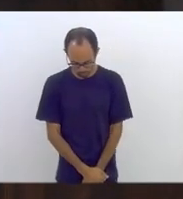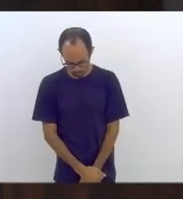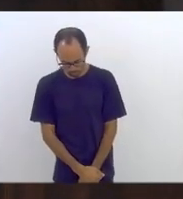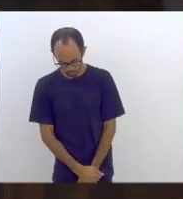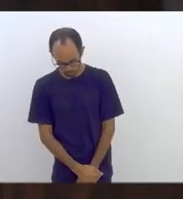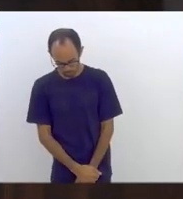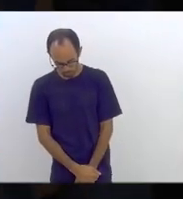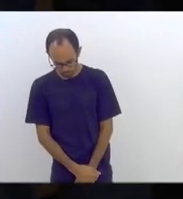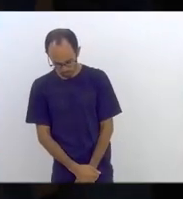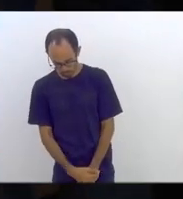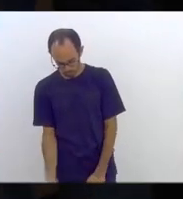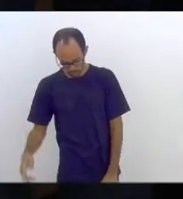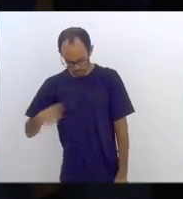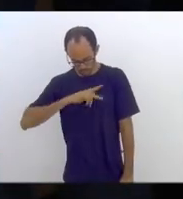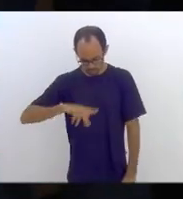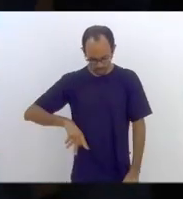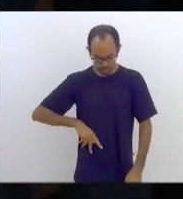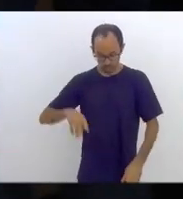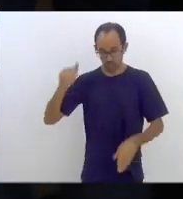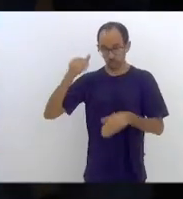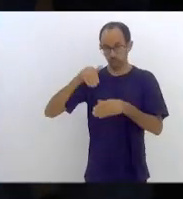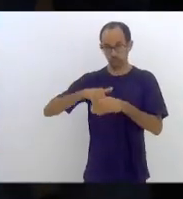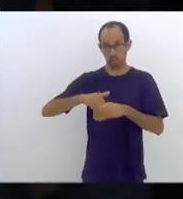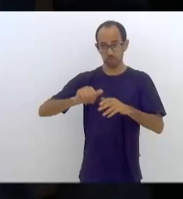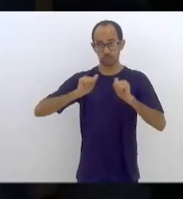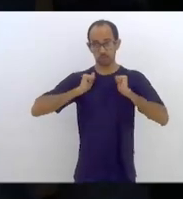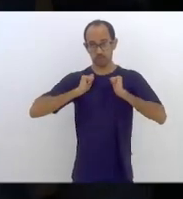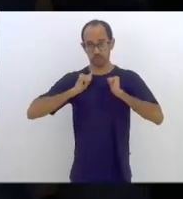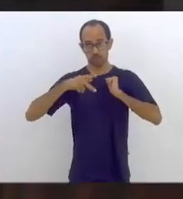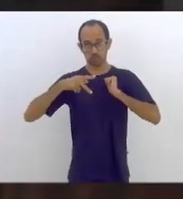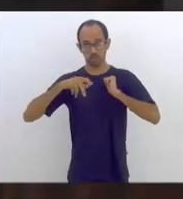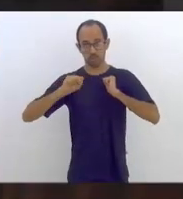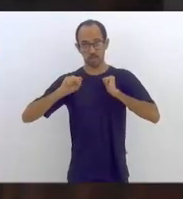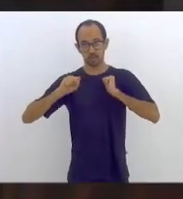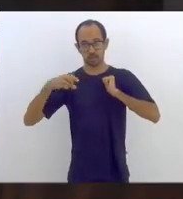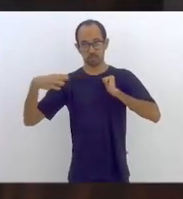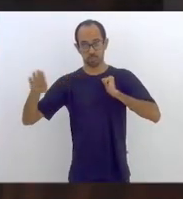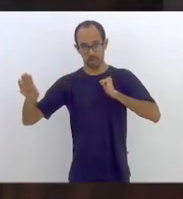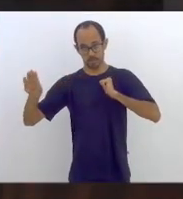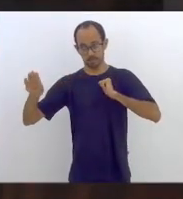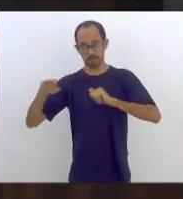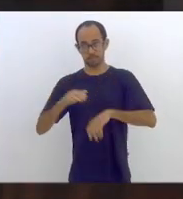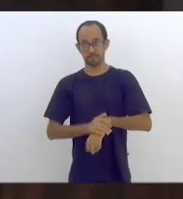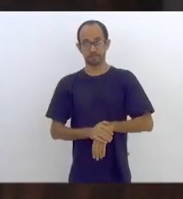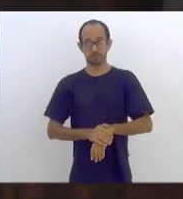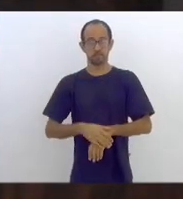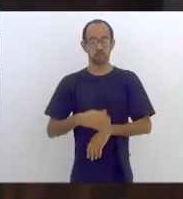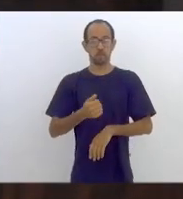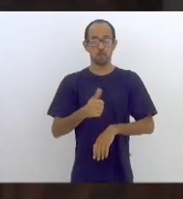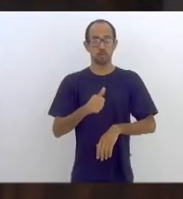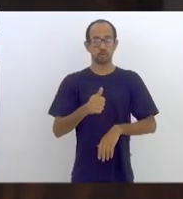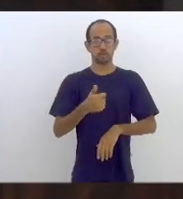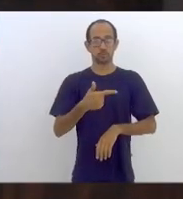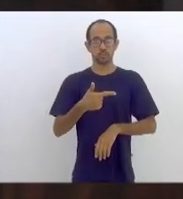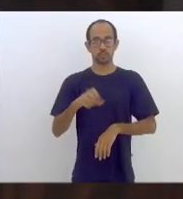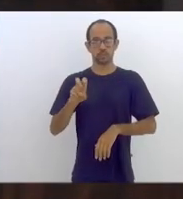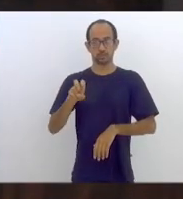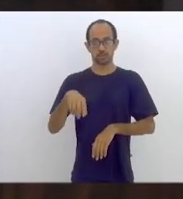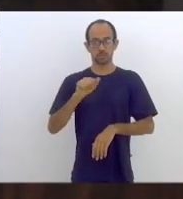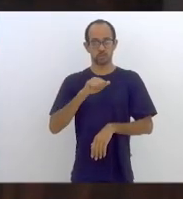Presidente vou registrar também aquele distensão do PSB abstenção 1125 de 22 de alta